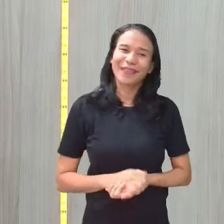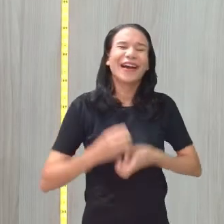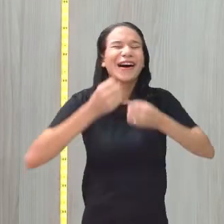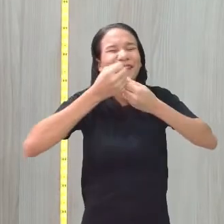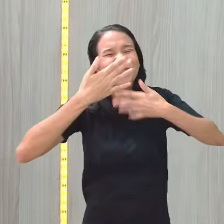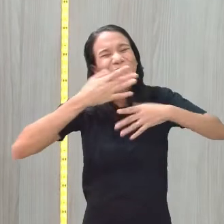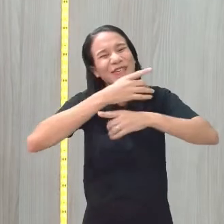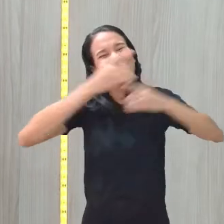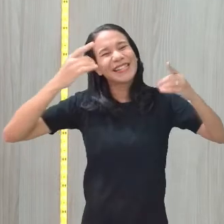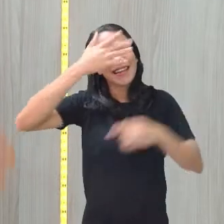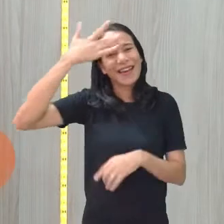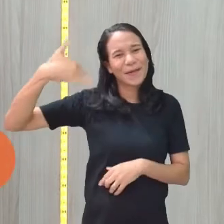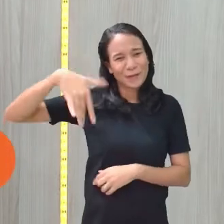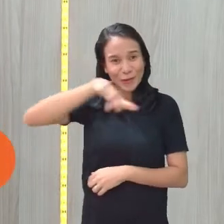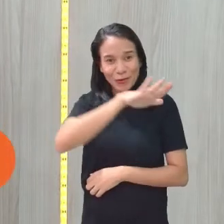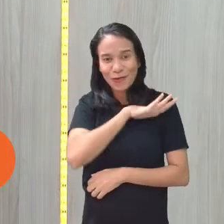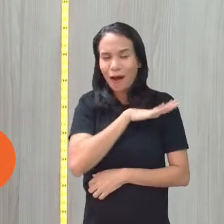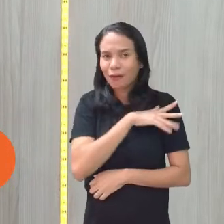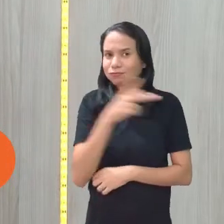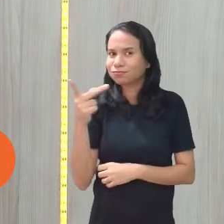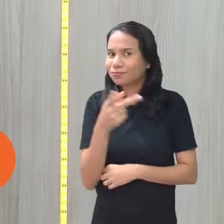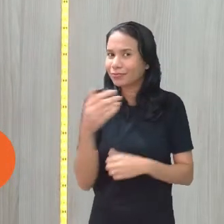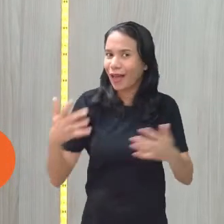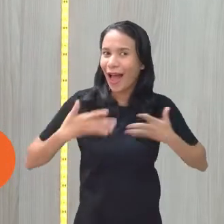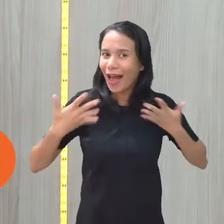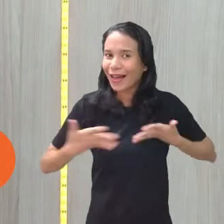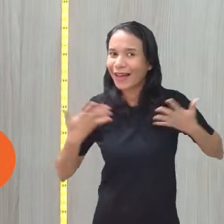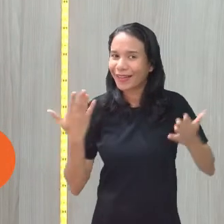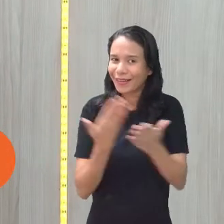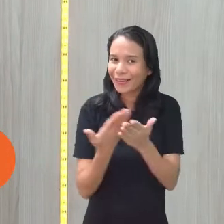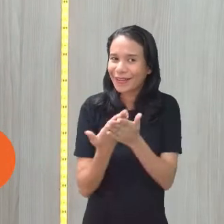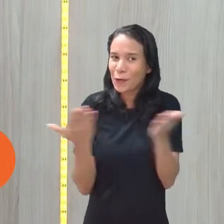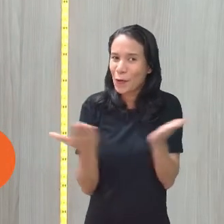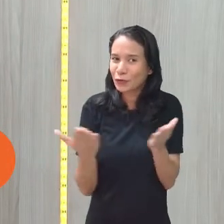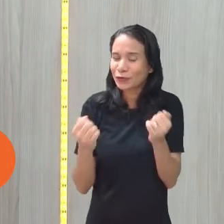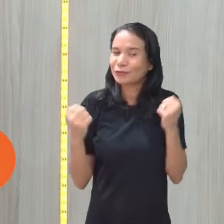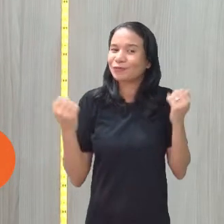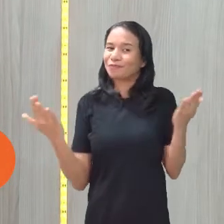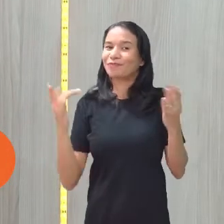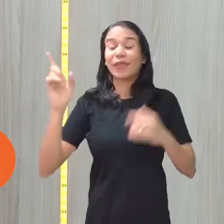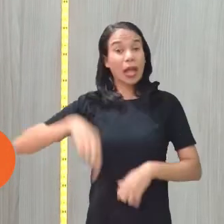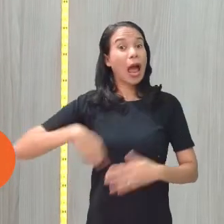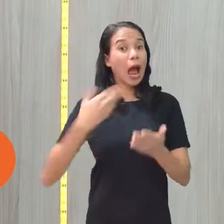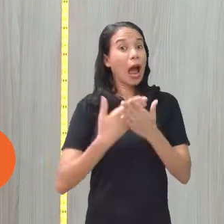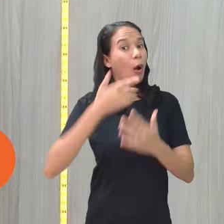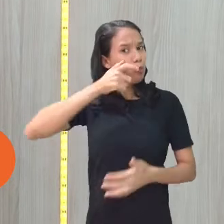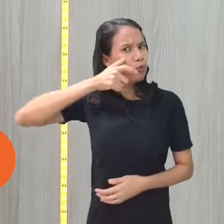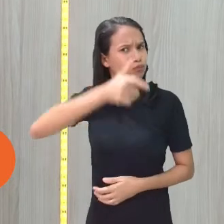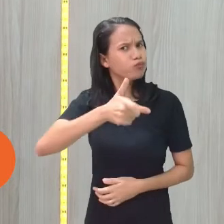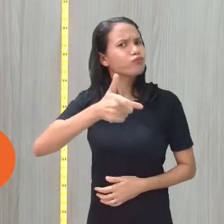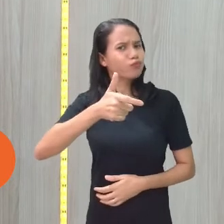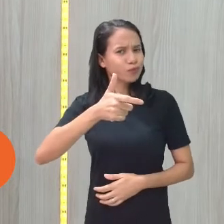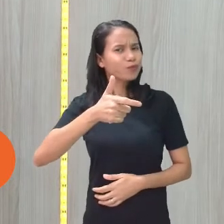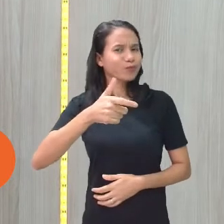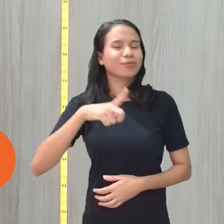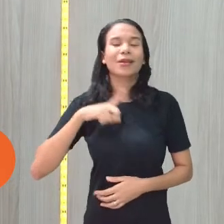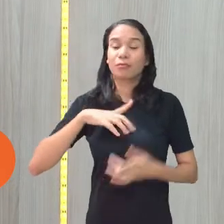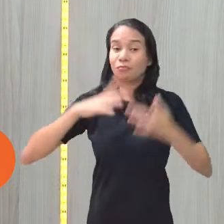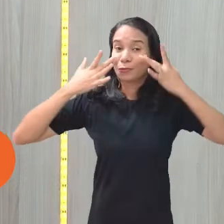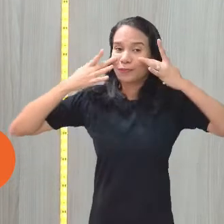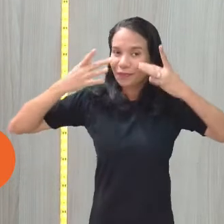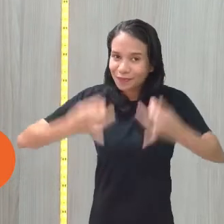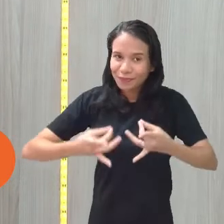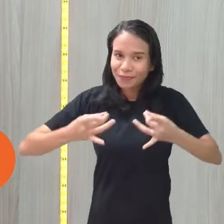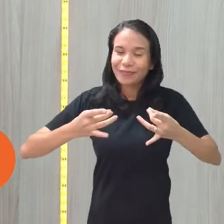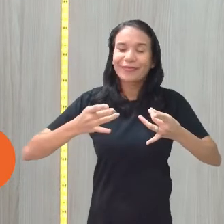Bom dia, pessoal. E aí, animados para a aula? Essa aula é bem interessante, tá? Vamos prestar